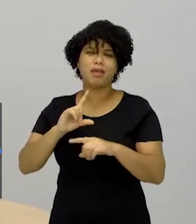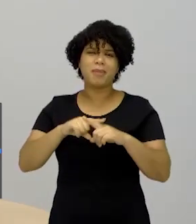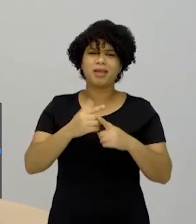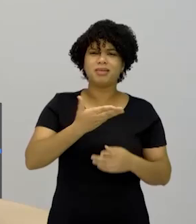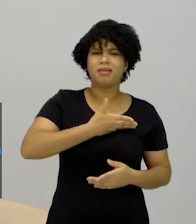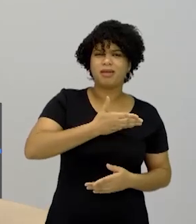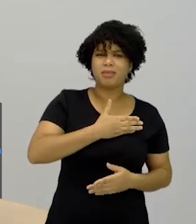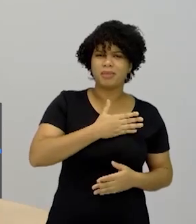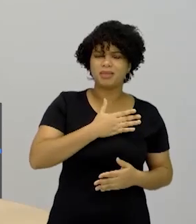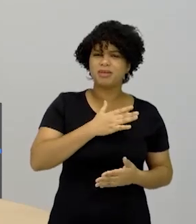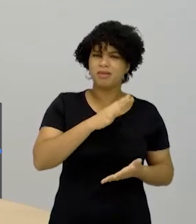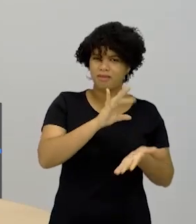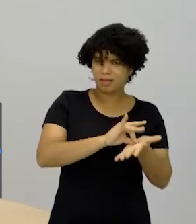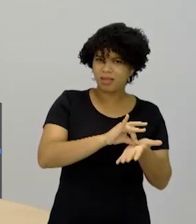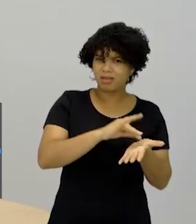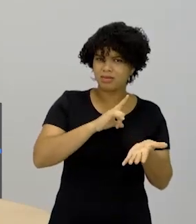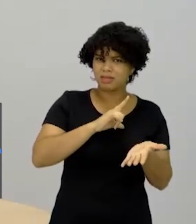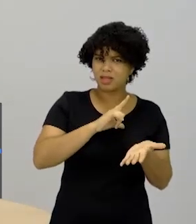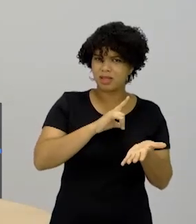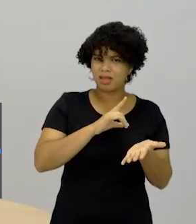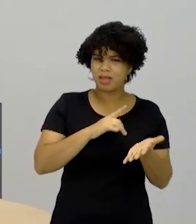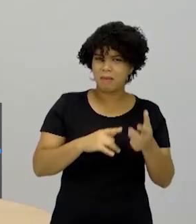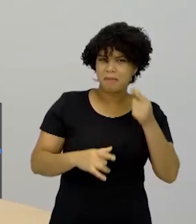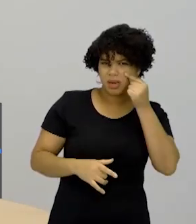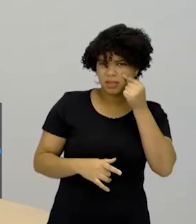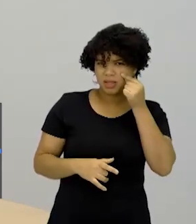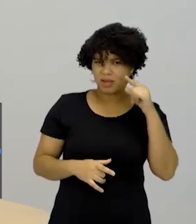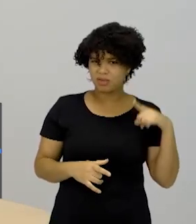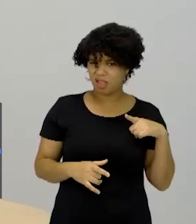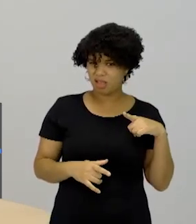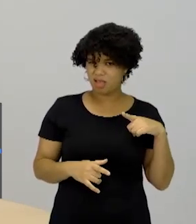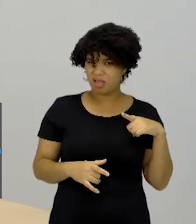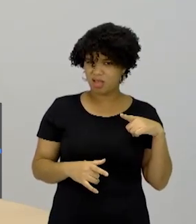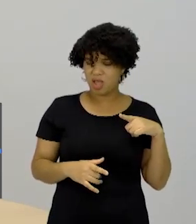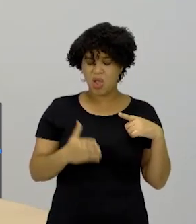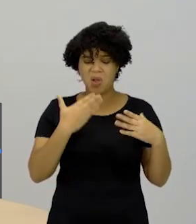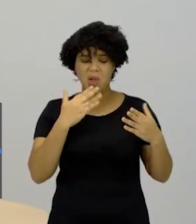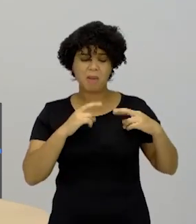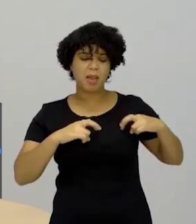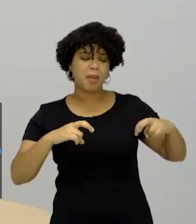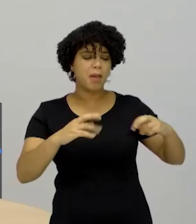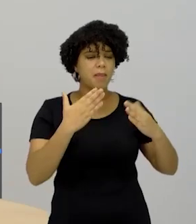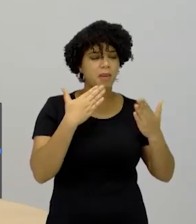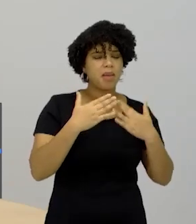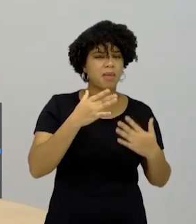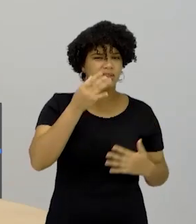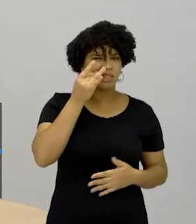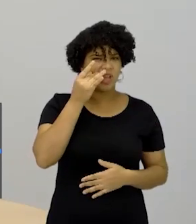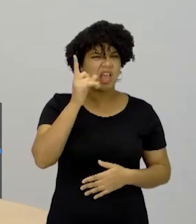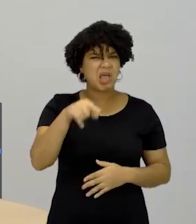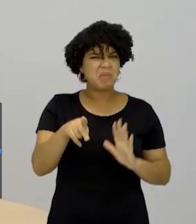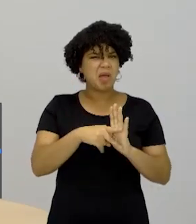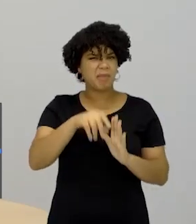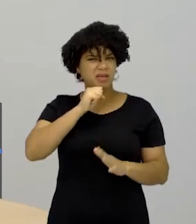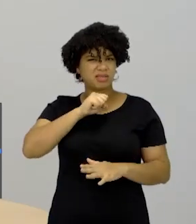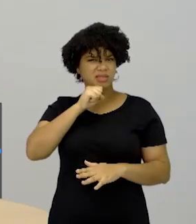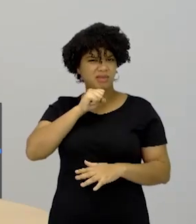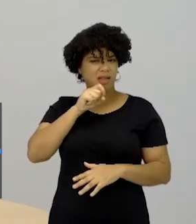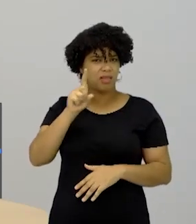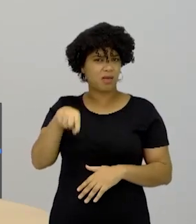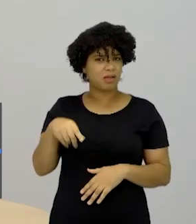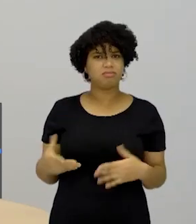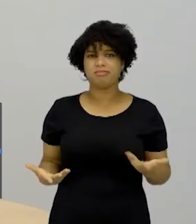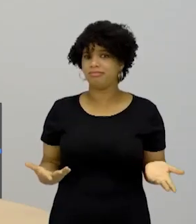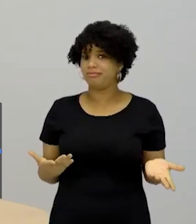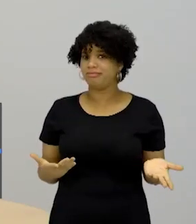ou mesmo em casa. Coisa de gente velha? Coisa obsoleta, já que é possível trocar impressões via